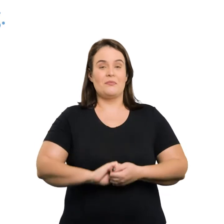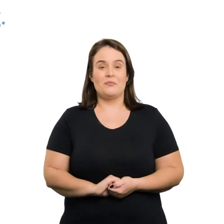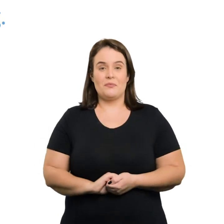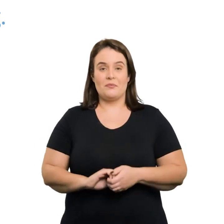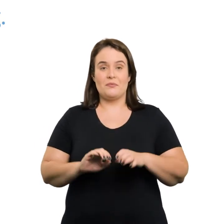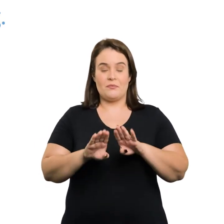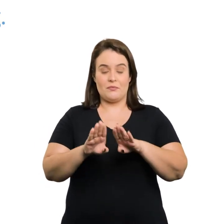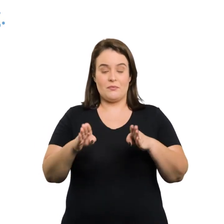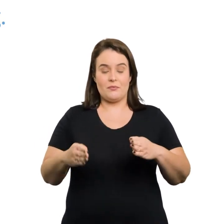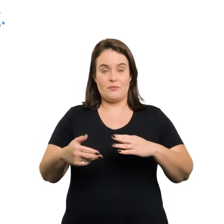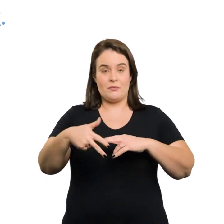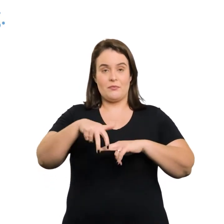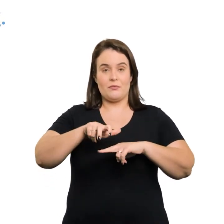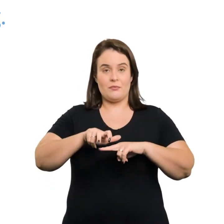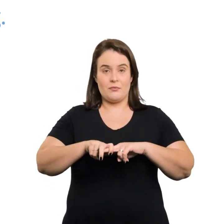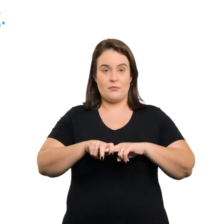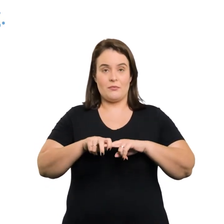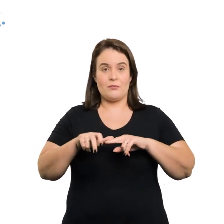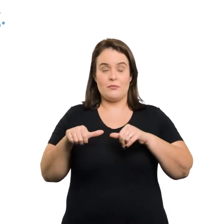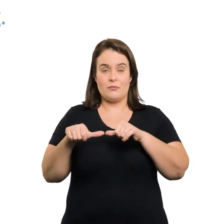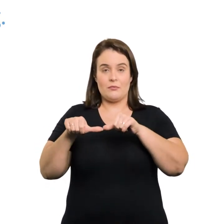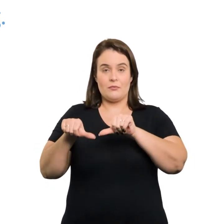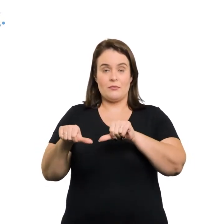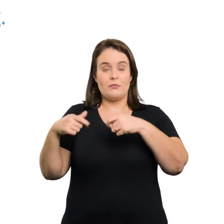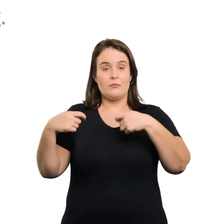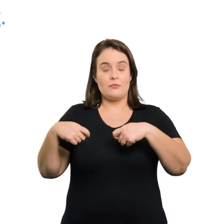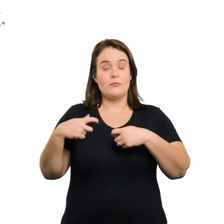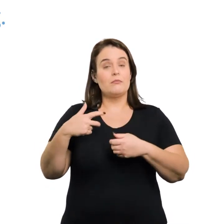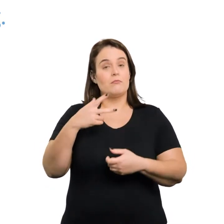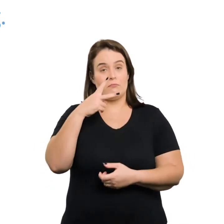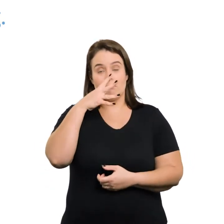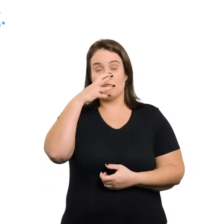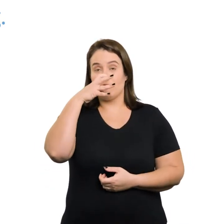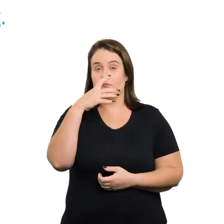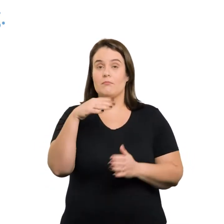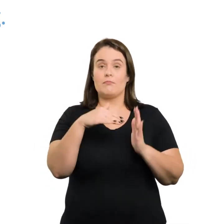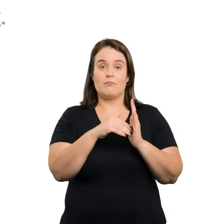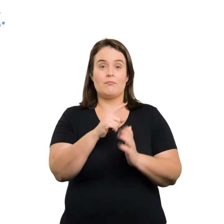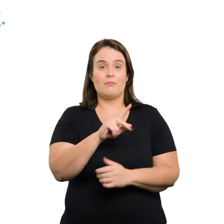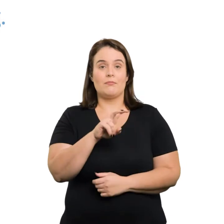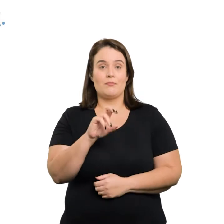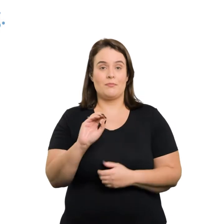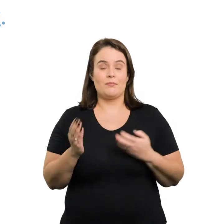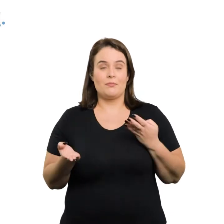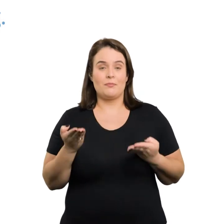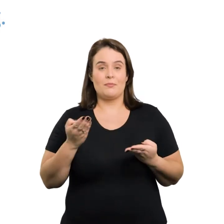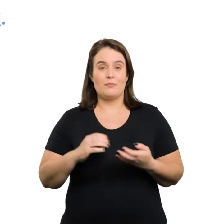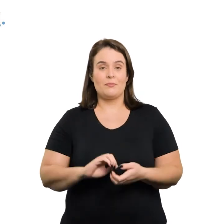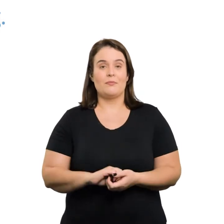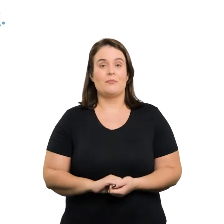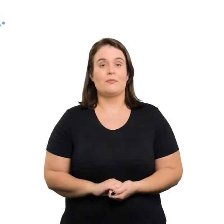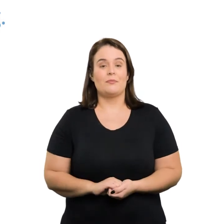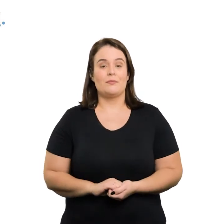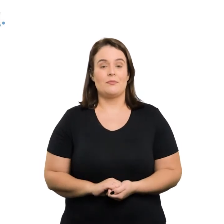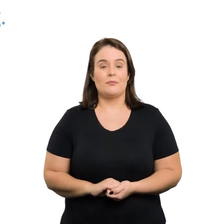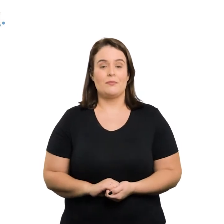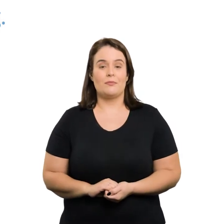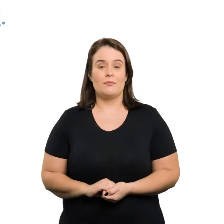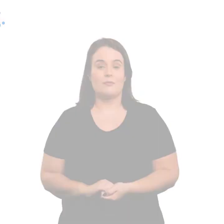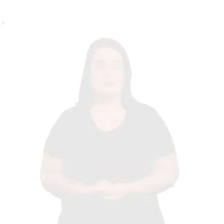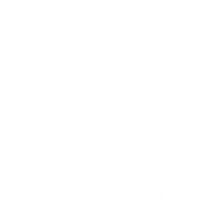Dica: os bancos e os dispositivos de fixação devem suportar até 150